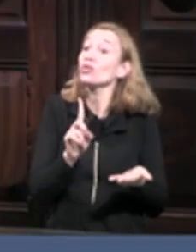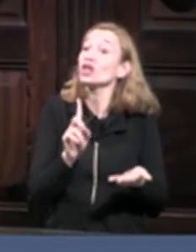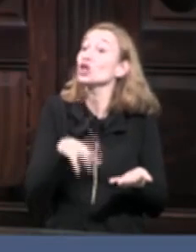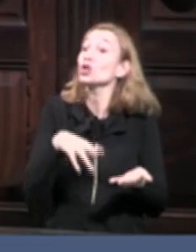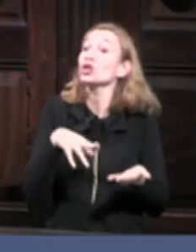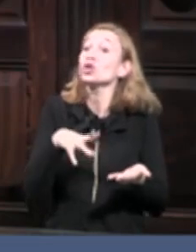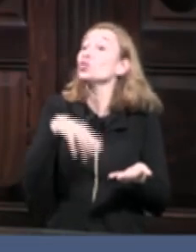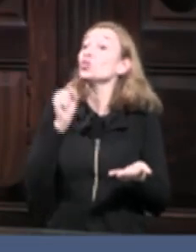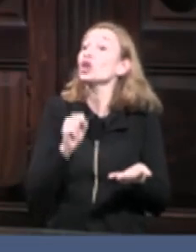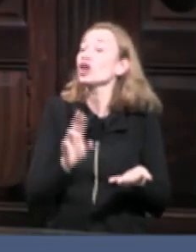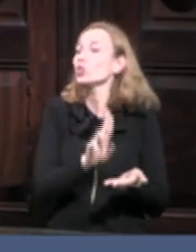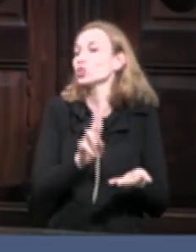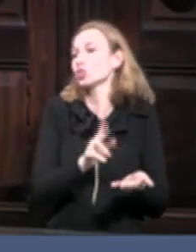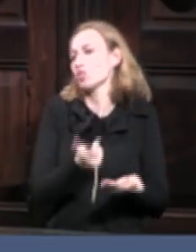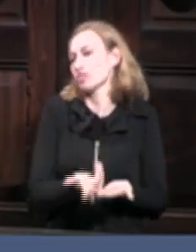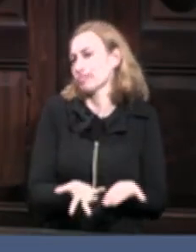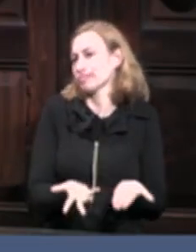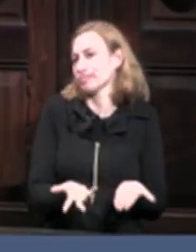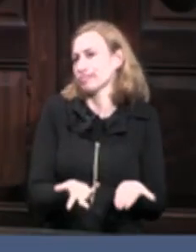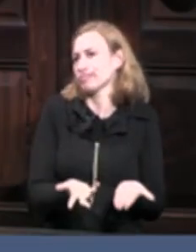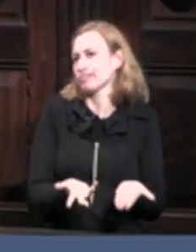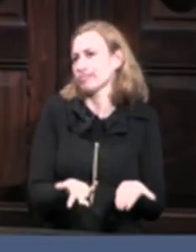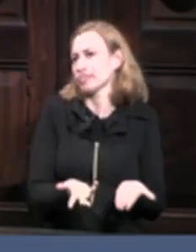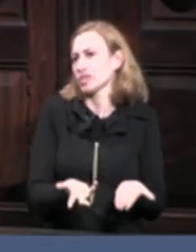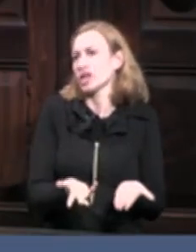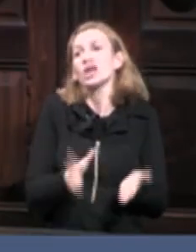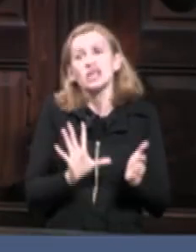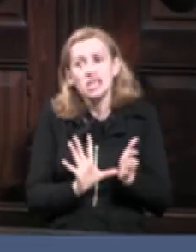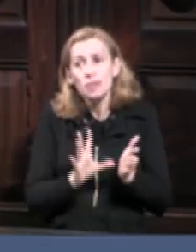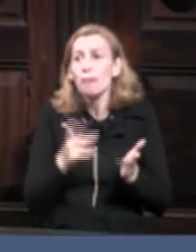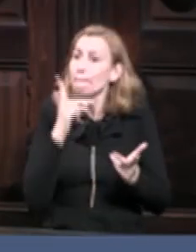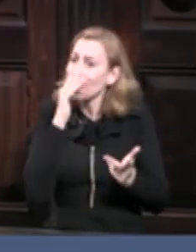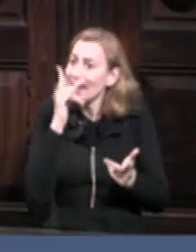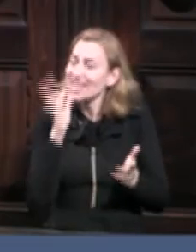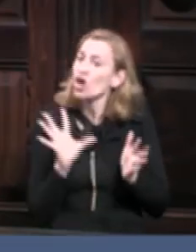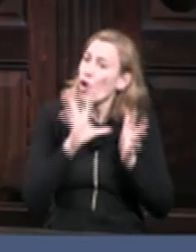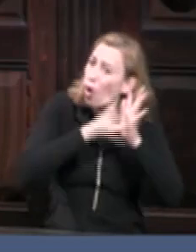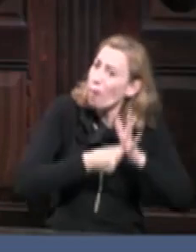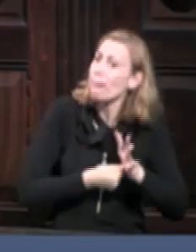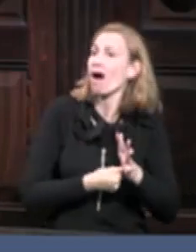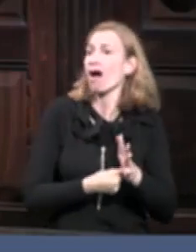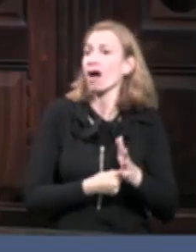não pague por estimativa. Isso é roubar o cidadão